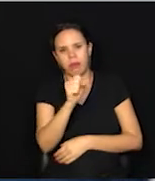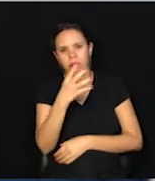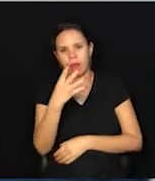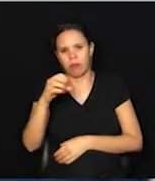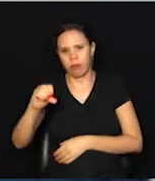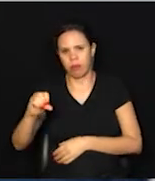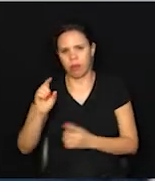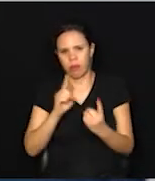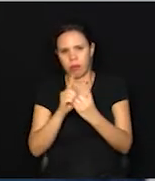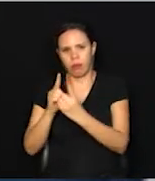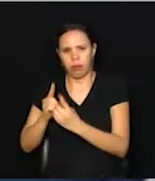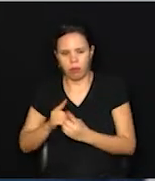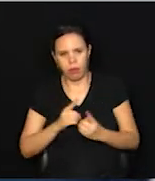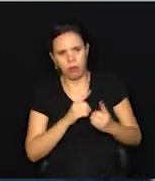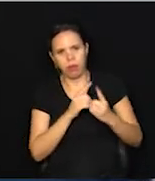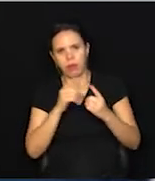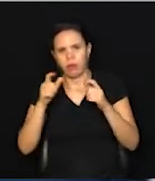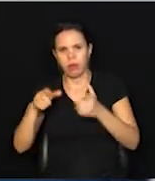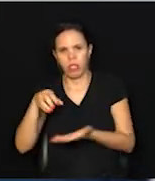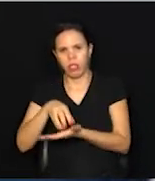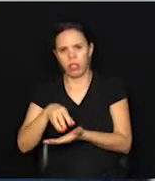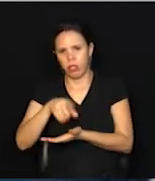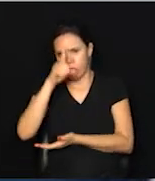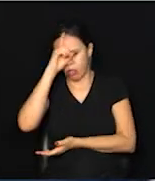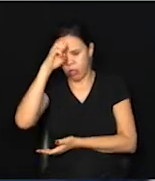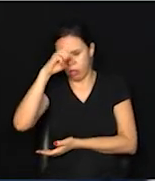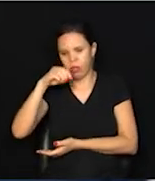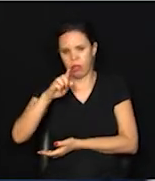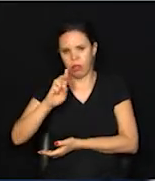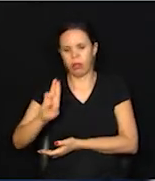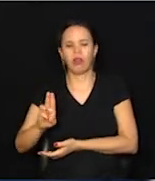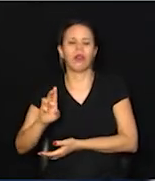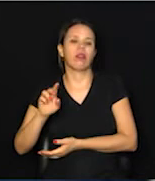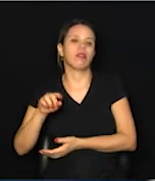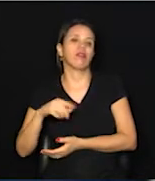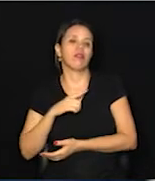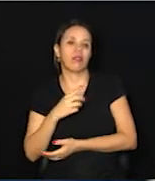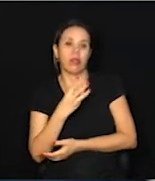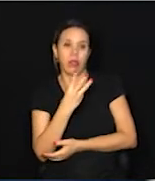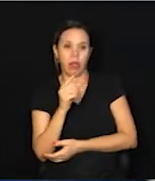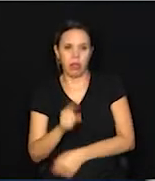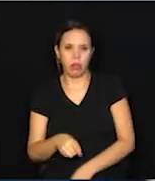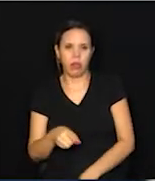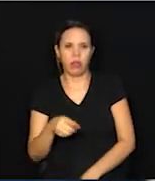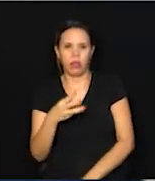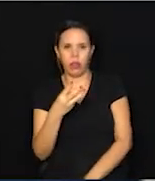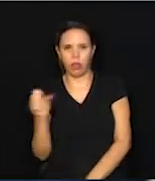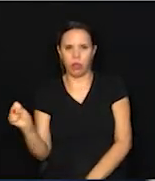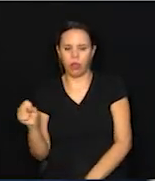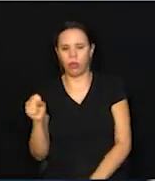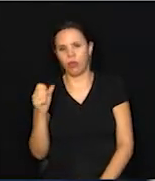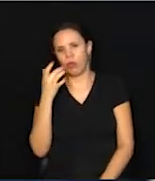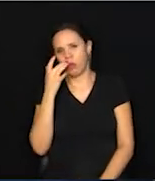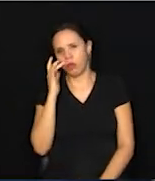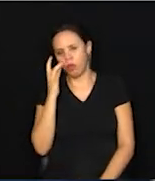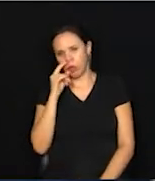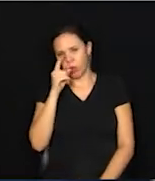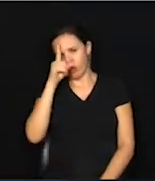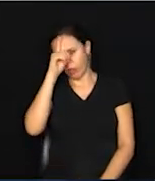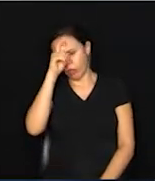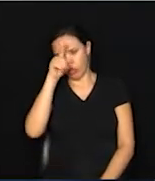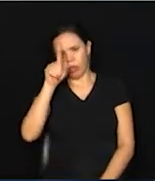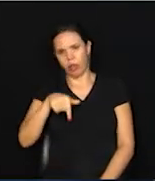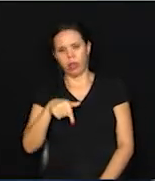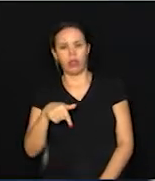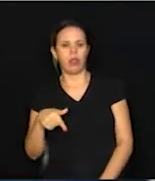3.849 atendimentos no gripário do Mário Gatti e 3.038 no gripário do Ouro Verde. Isso